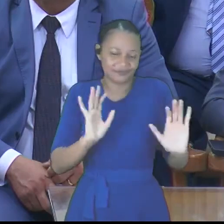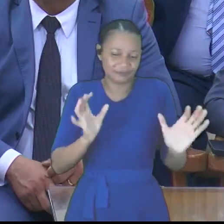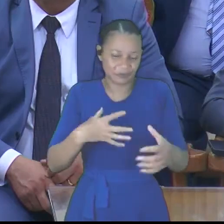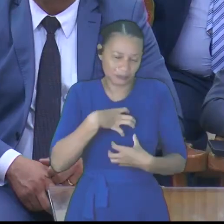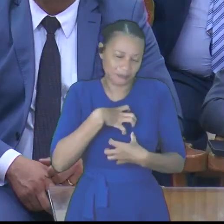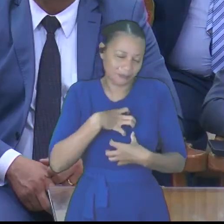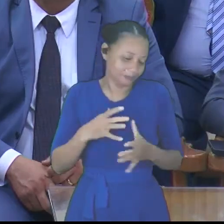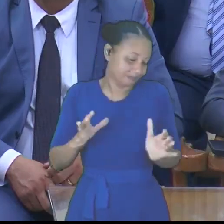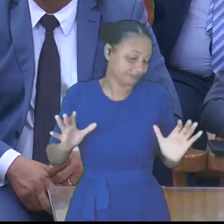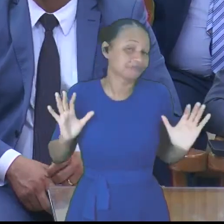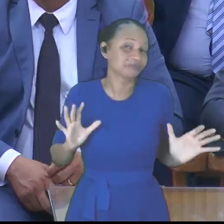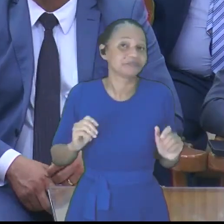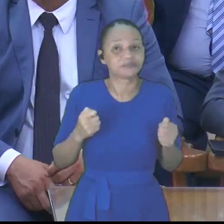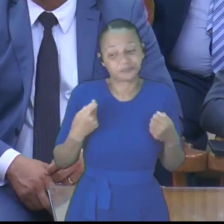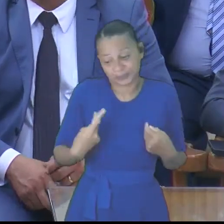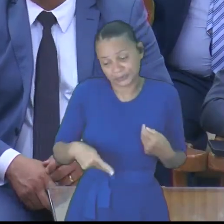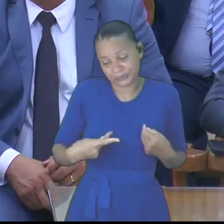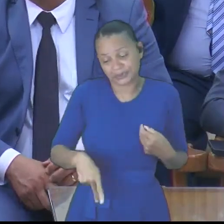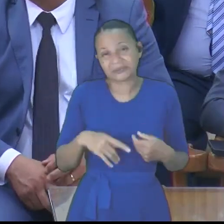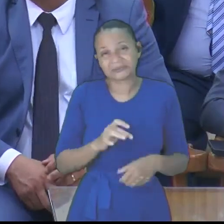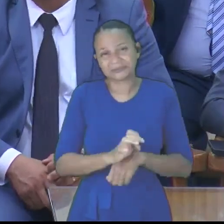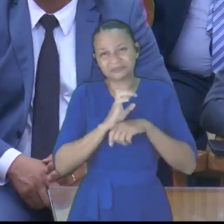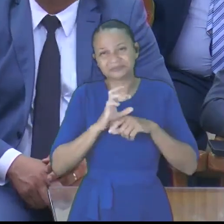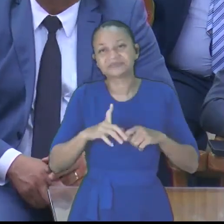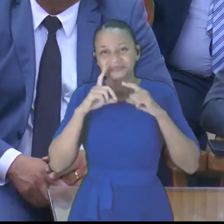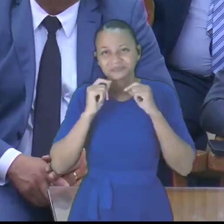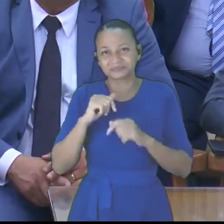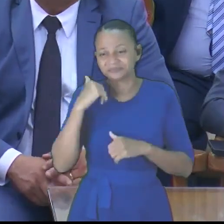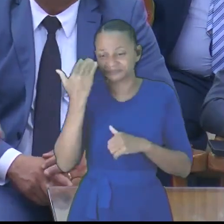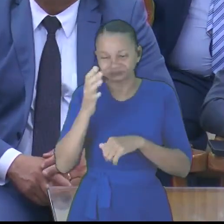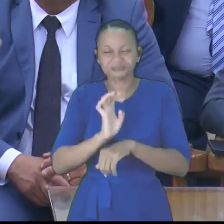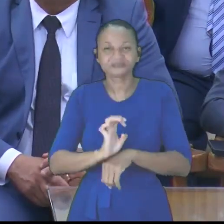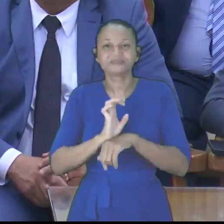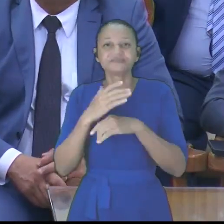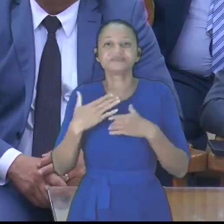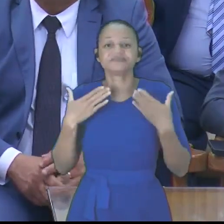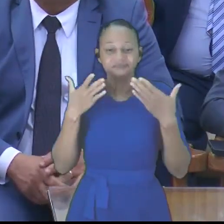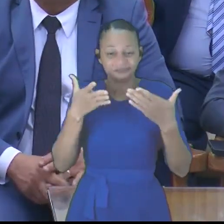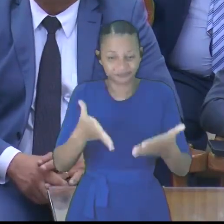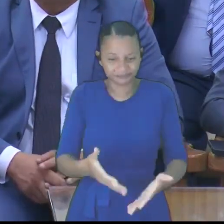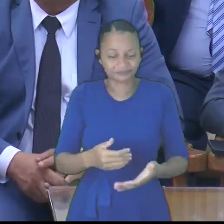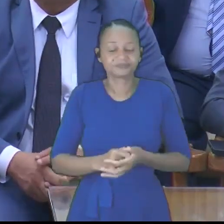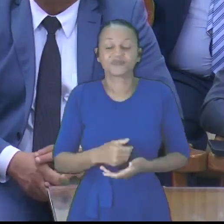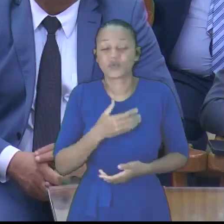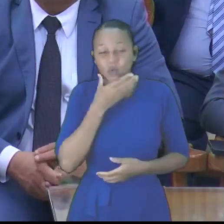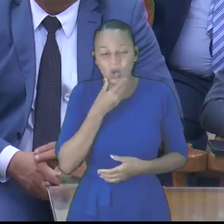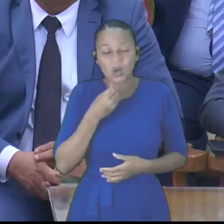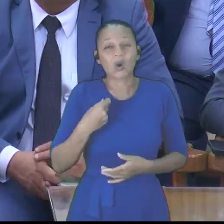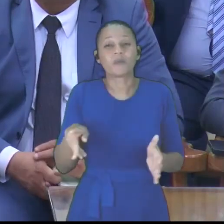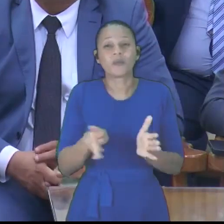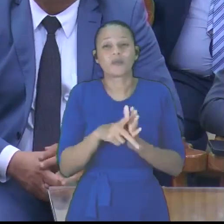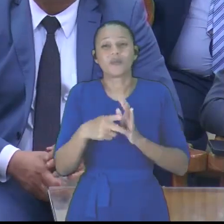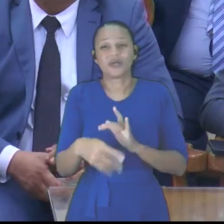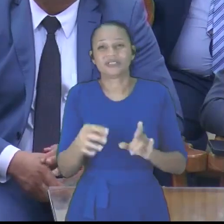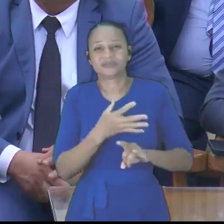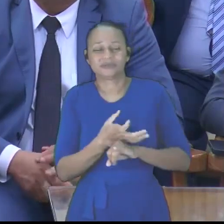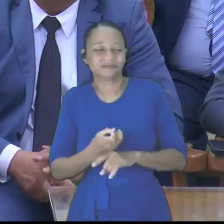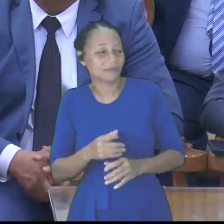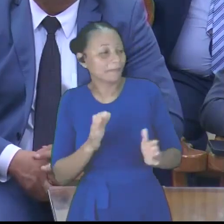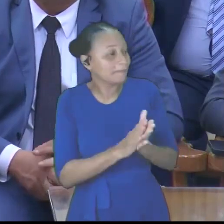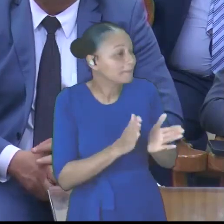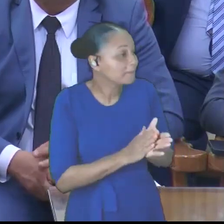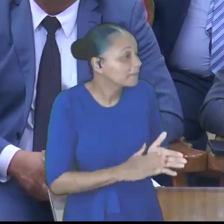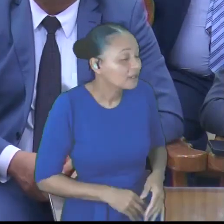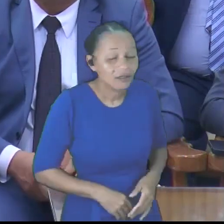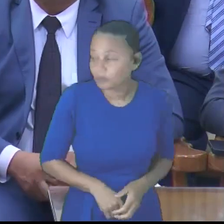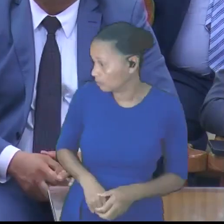ferir, né? Porque poderia ser aqui em Alagoas também, mas foi em outro estado. Um irmão chegou na porta de um sertanejo, aí bateu, aí foi falar de Jesus. Ele disse: pois